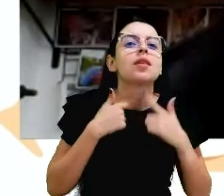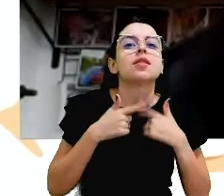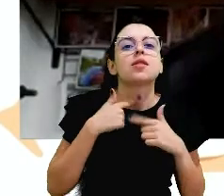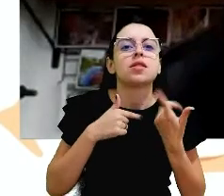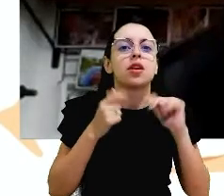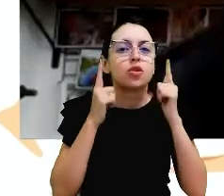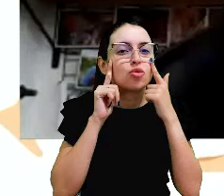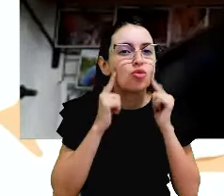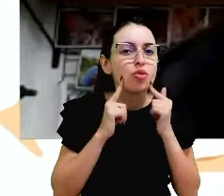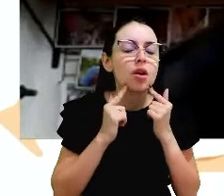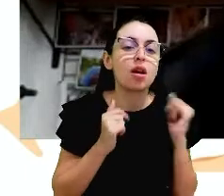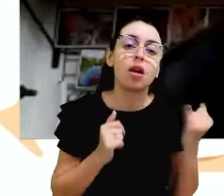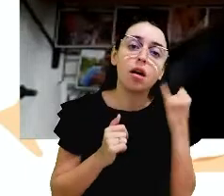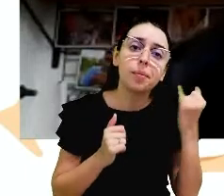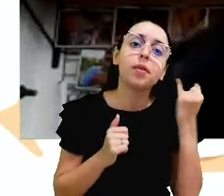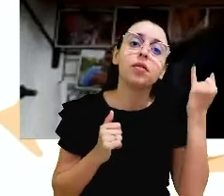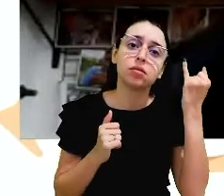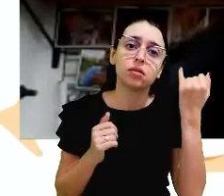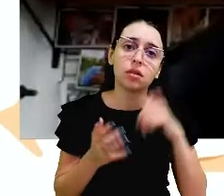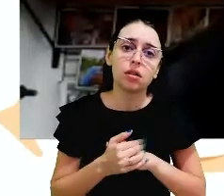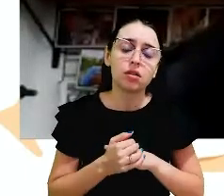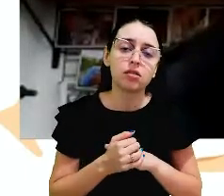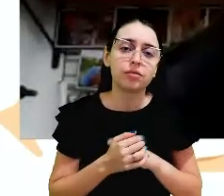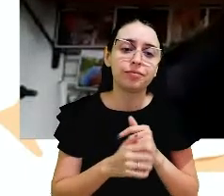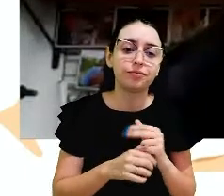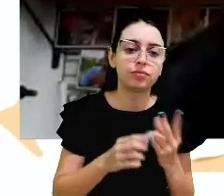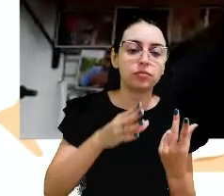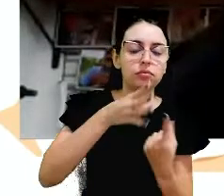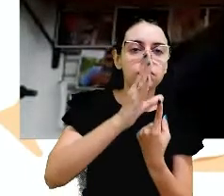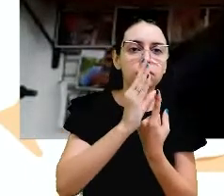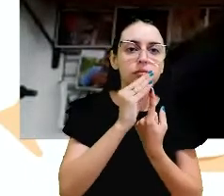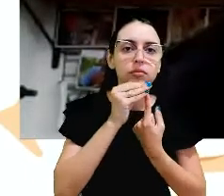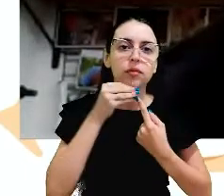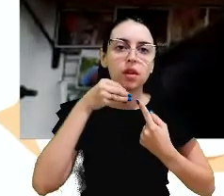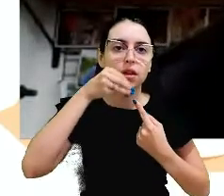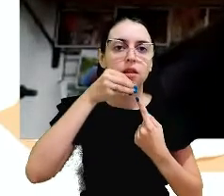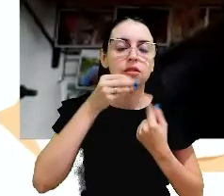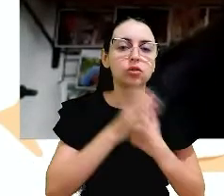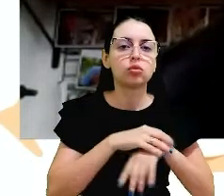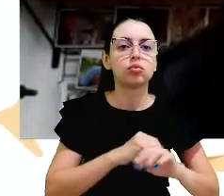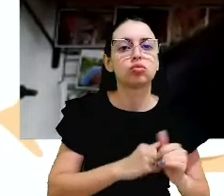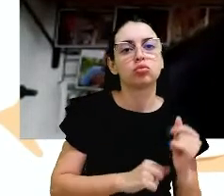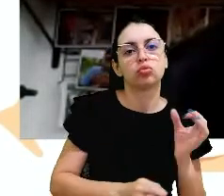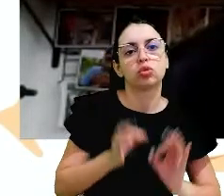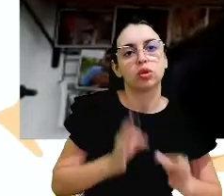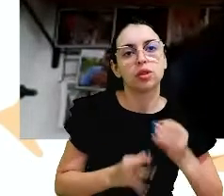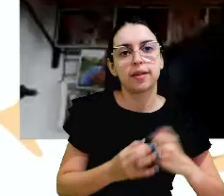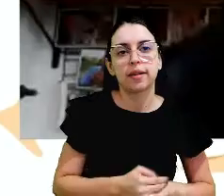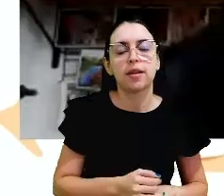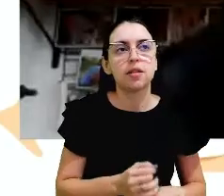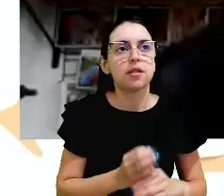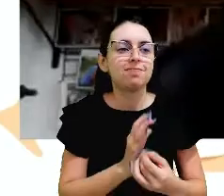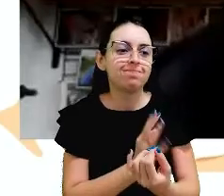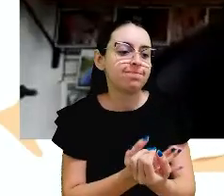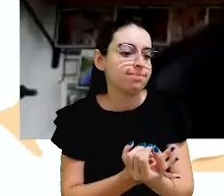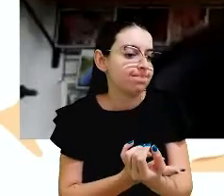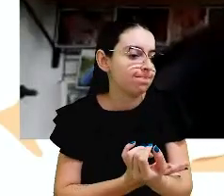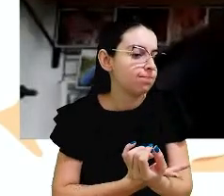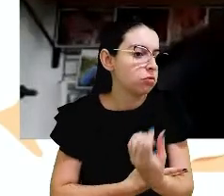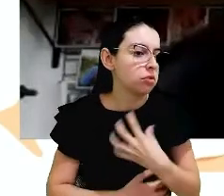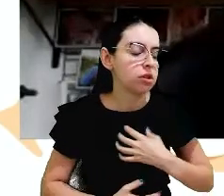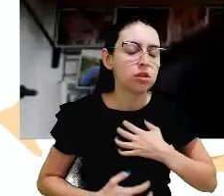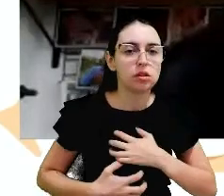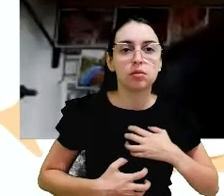É muito importante essa conjugação da arte com o direito, porque faz com que nos sensibilizemos